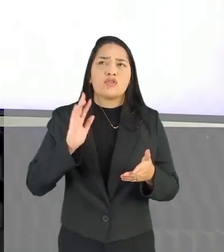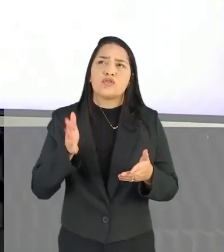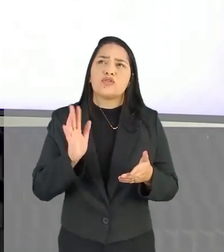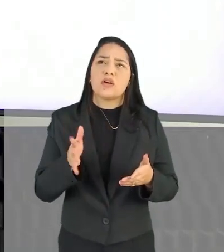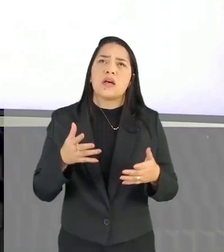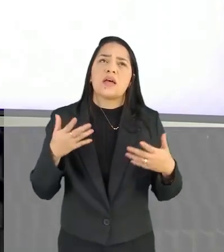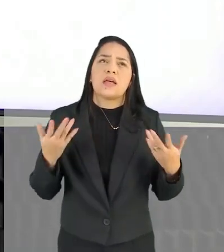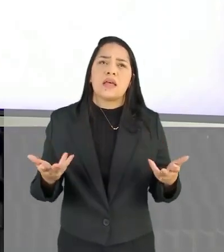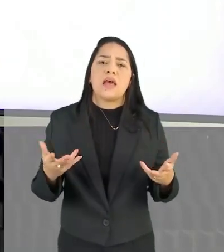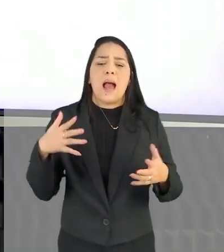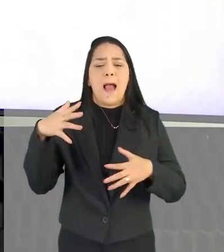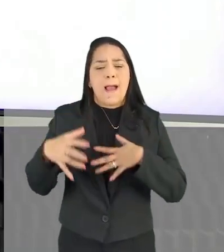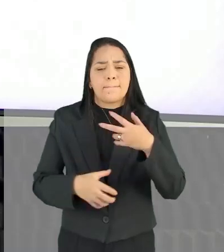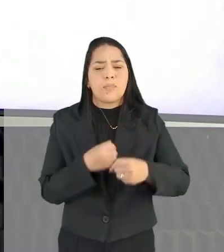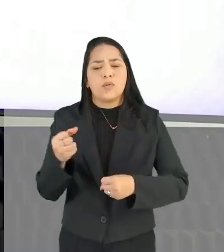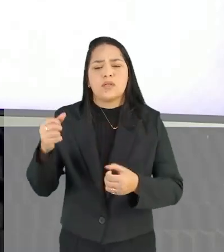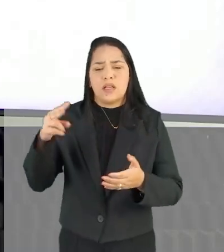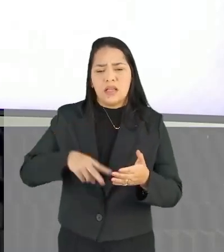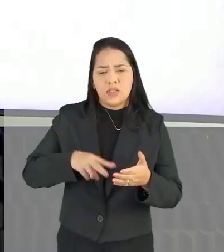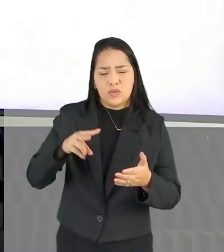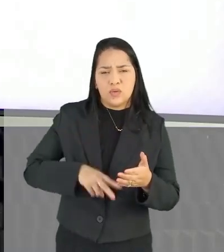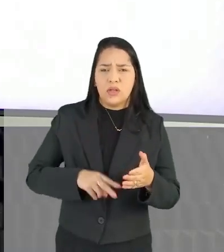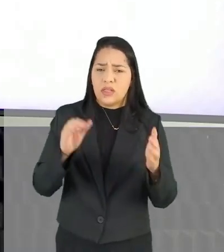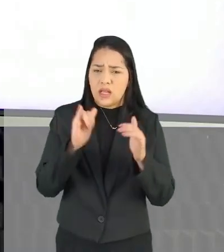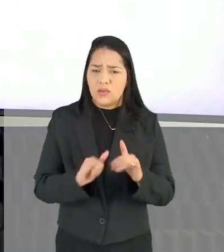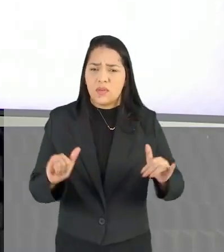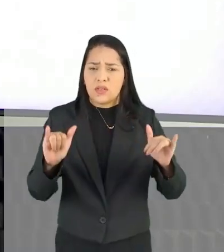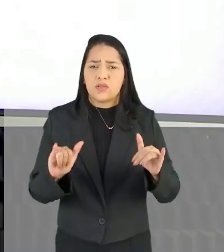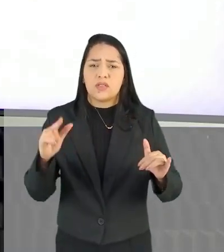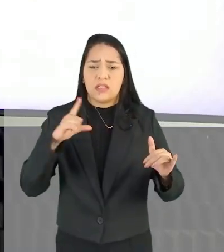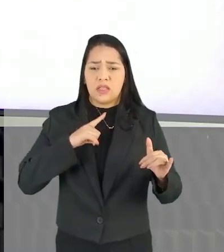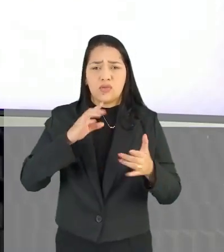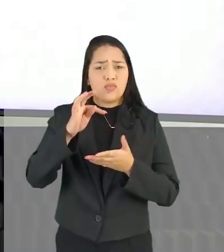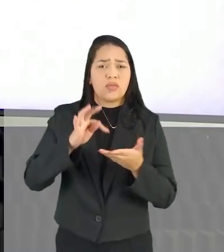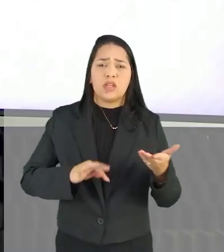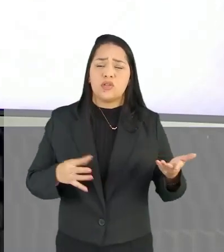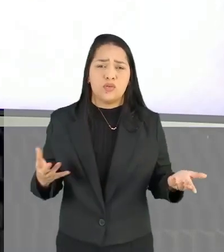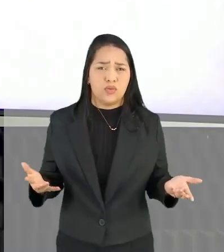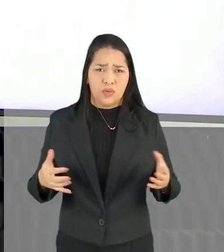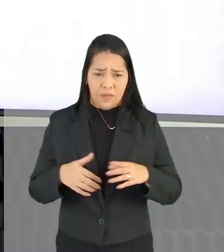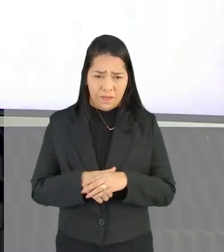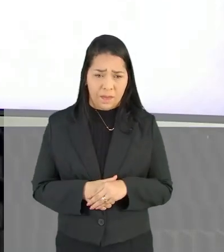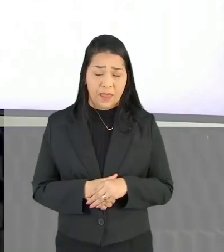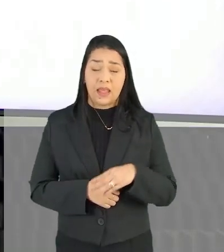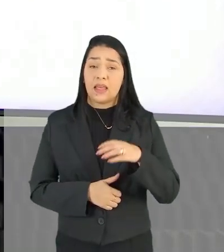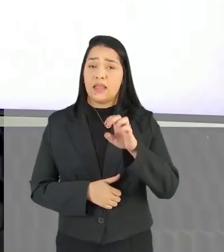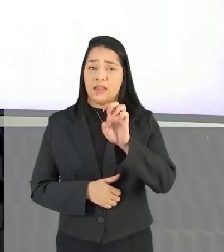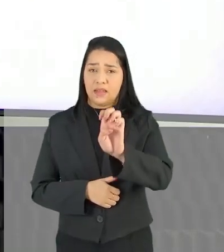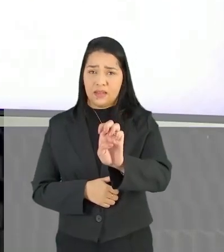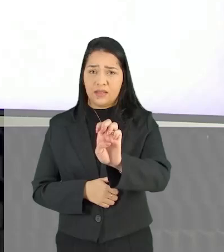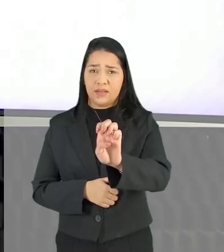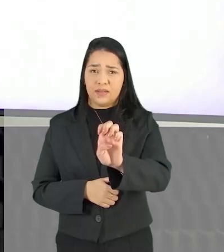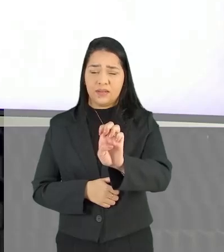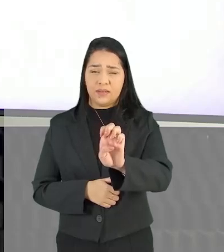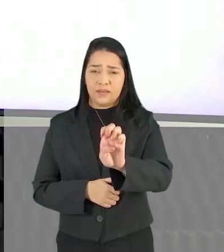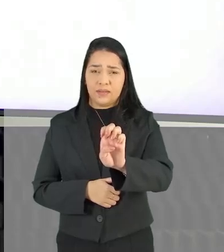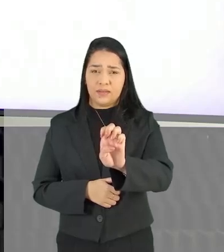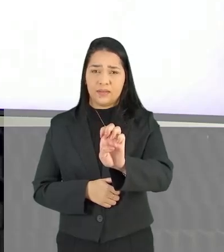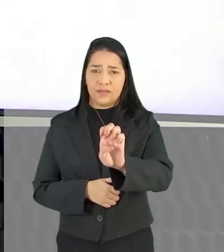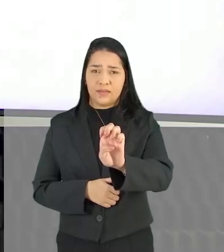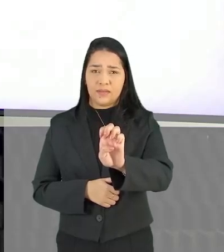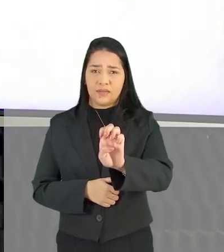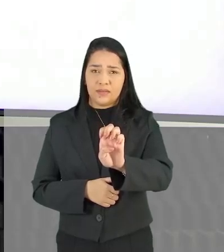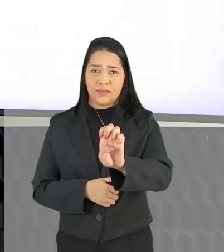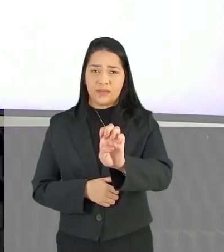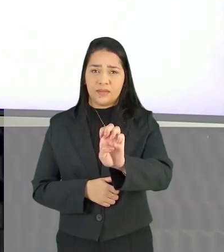fazendo a busca, a leitura das informações presentes no texto? E letra E. Comprovação das diferenças